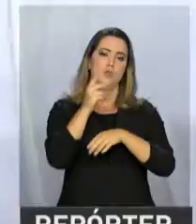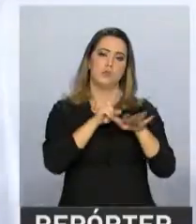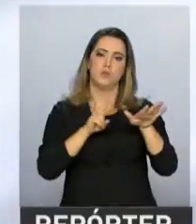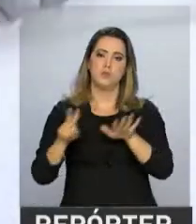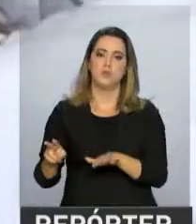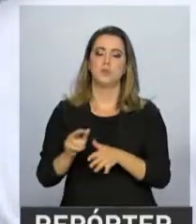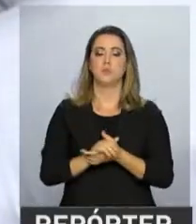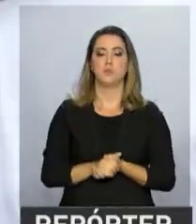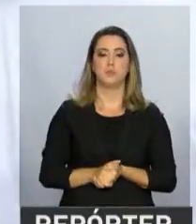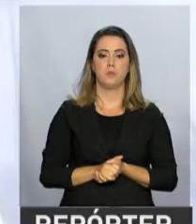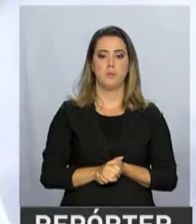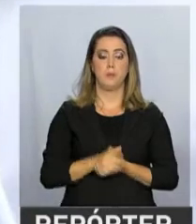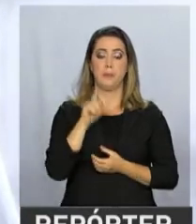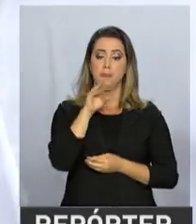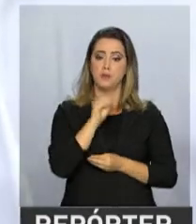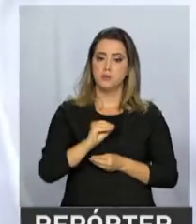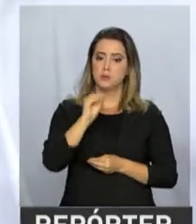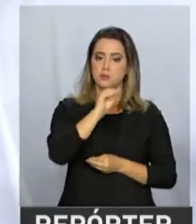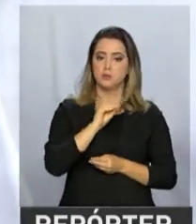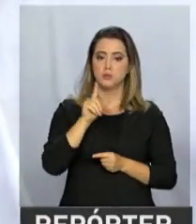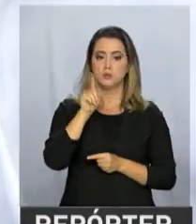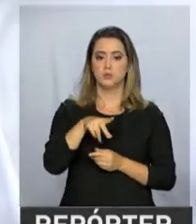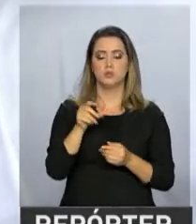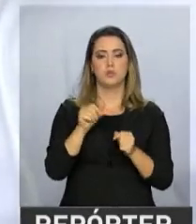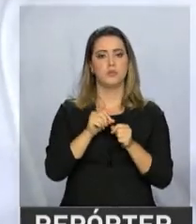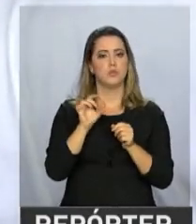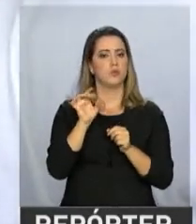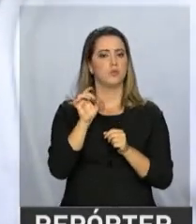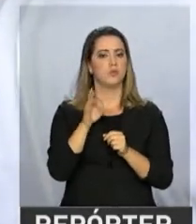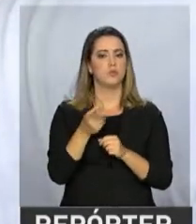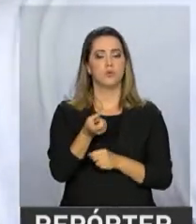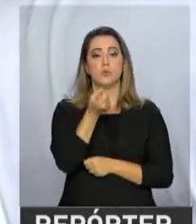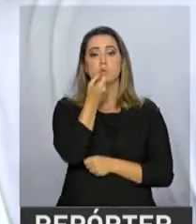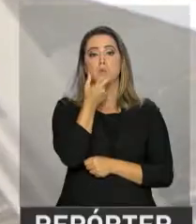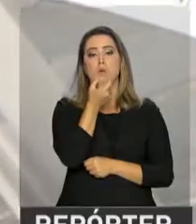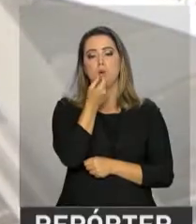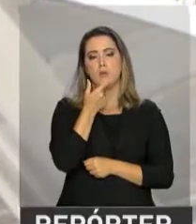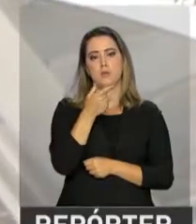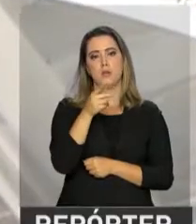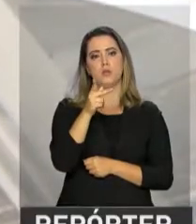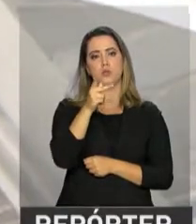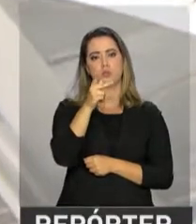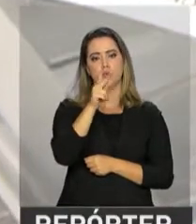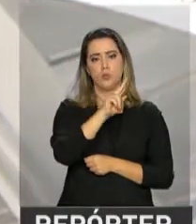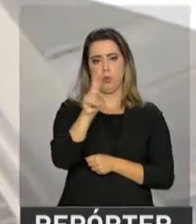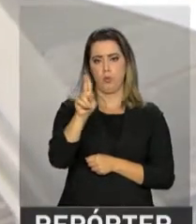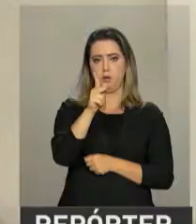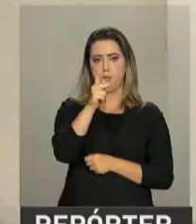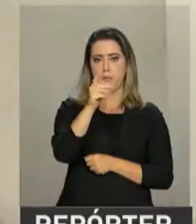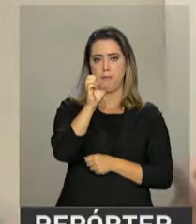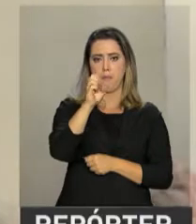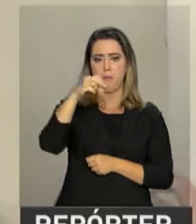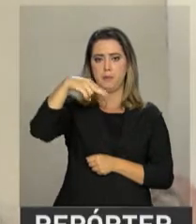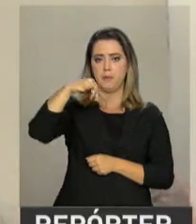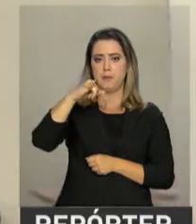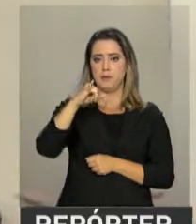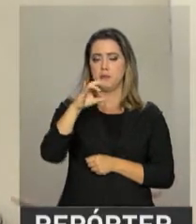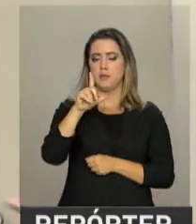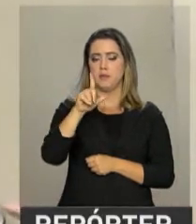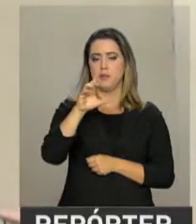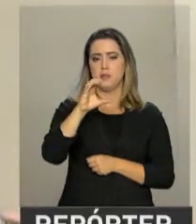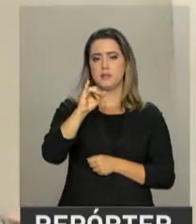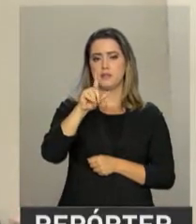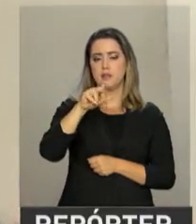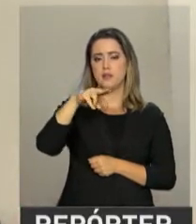semana. Esse tratamento para sífilis é feito somente com penicilina e o medicamento está garantido na rede pública